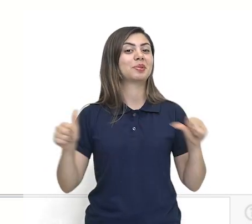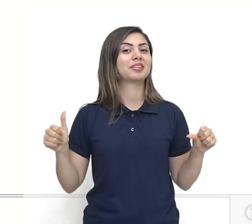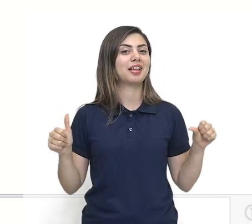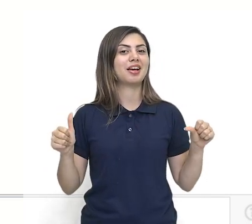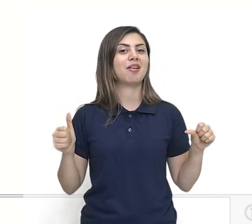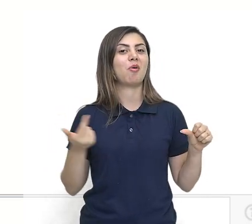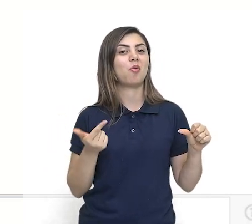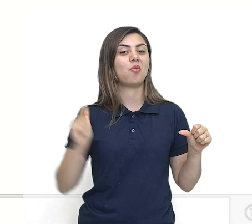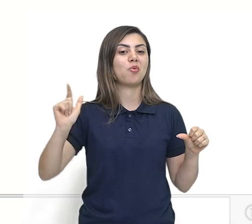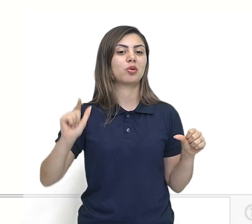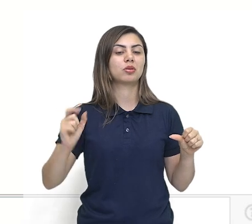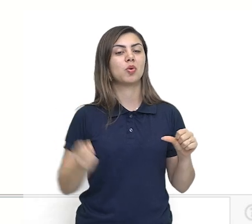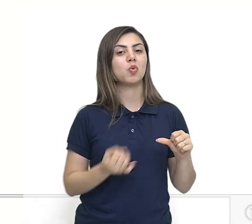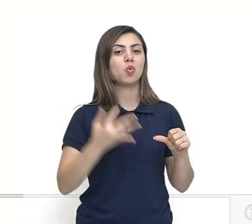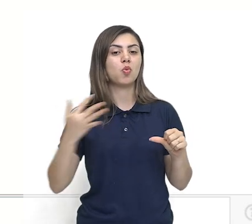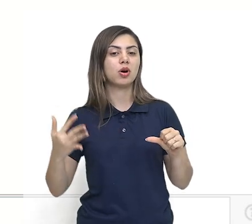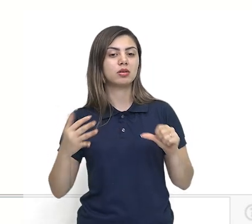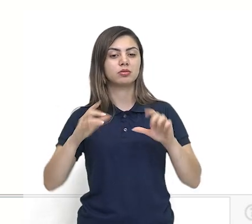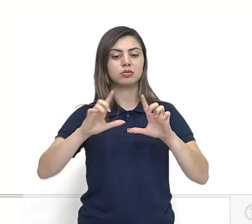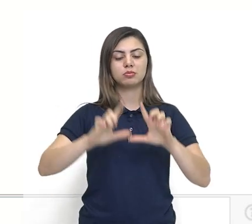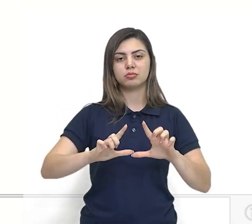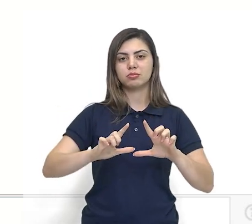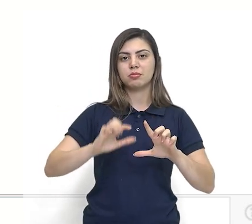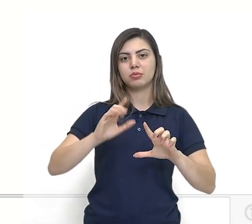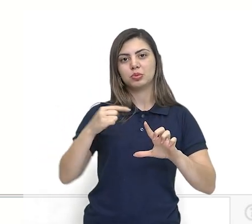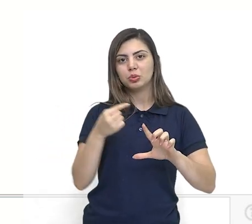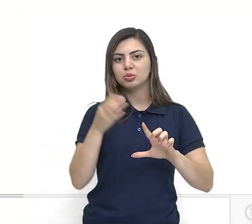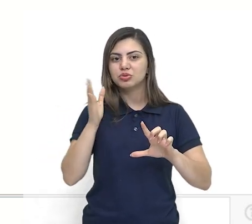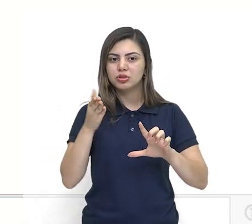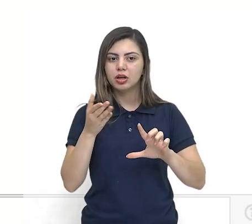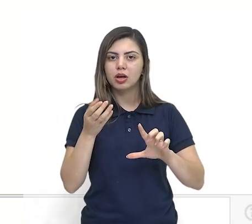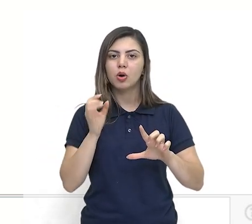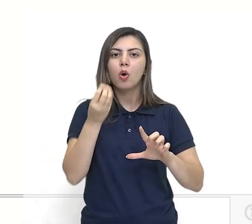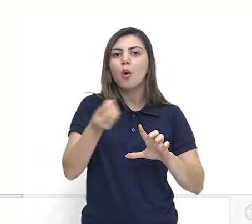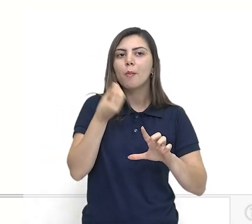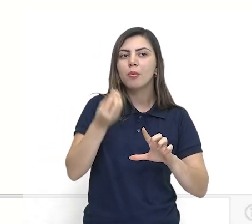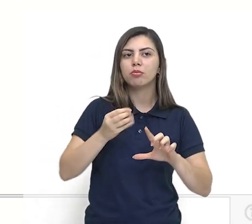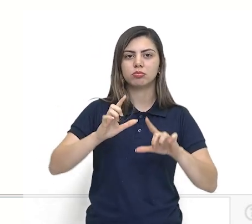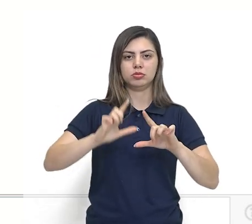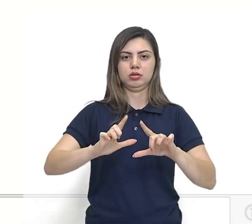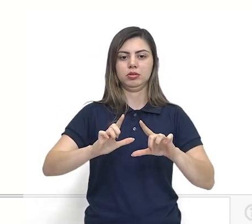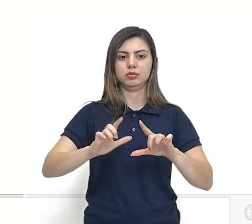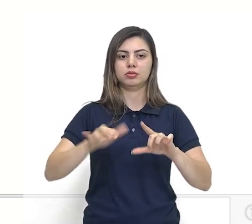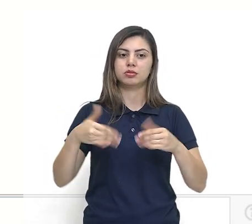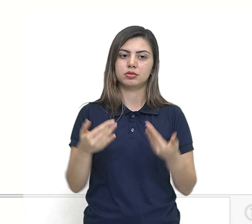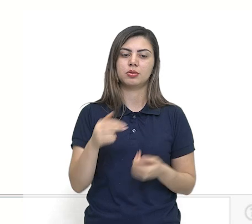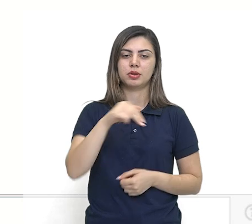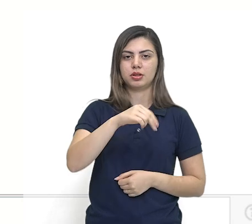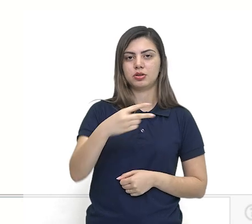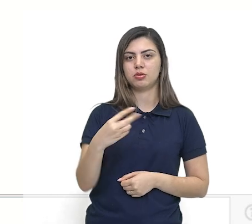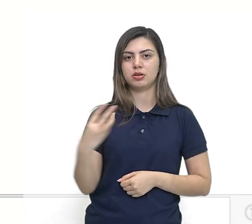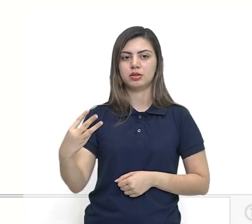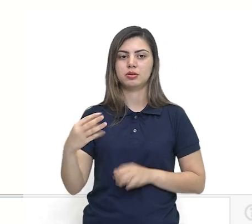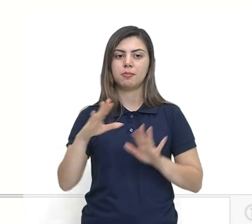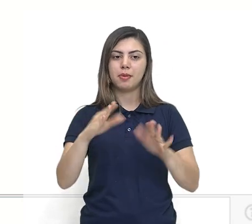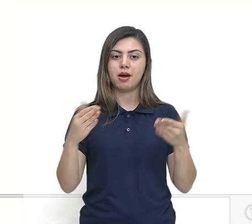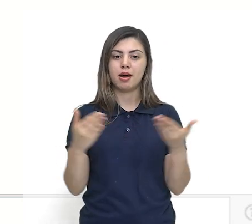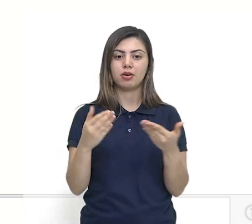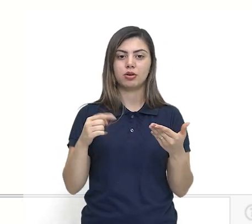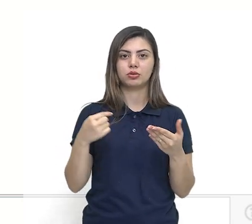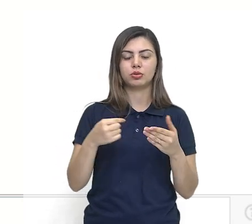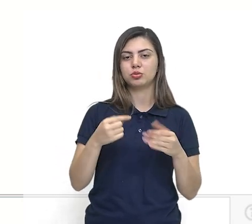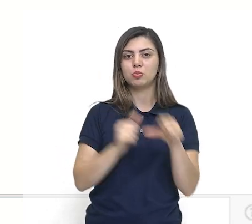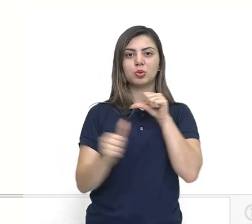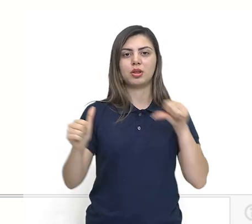lado. Vamos mudar agora a quantidade de lados. Ora, nós estávamos trabalhando com um triângulo, né? Então n é igual a 3. Agora passamos para o